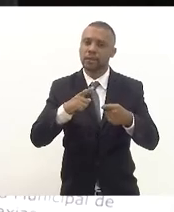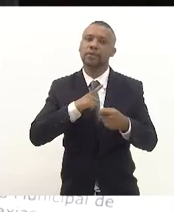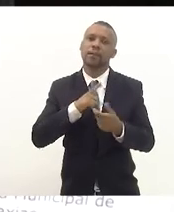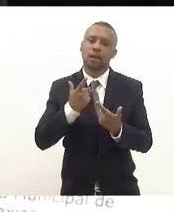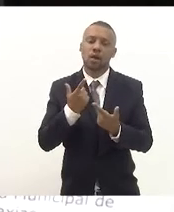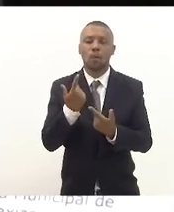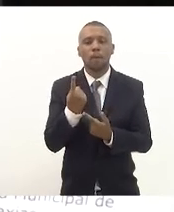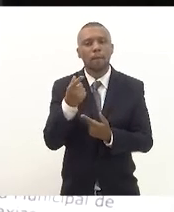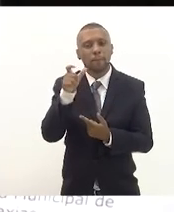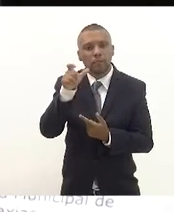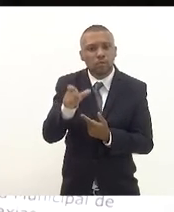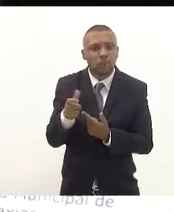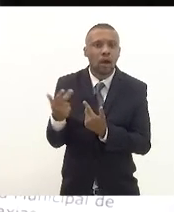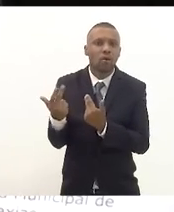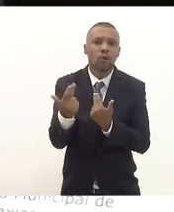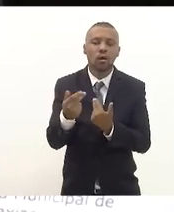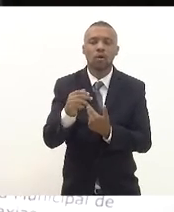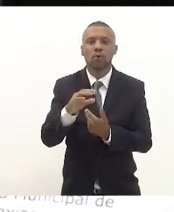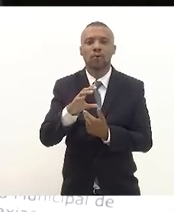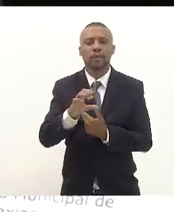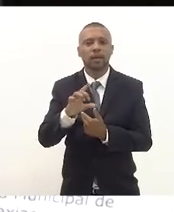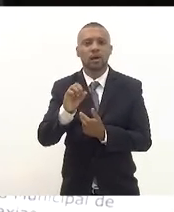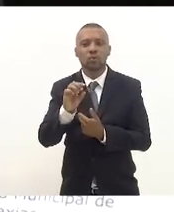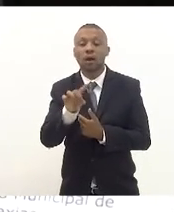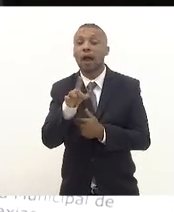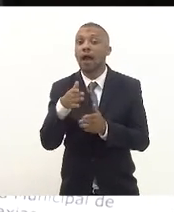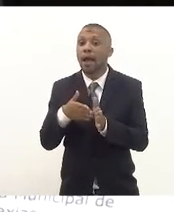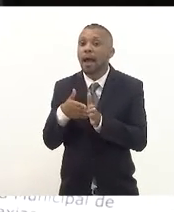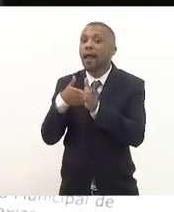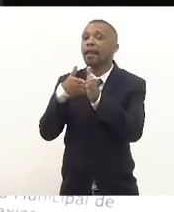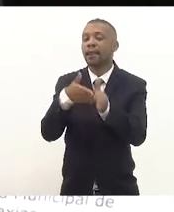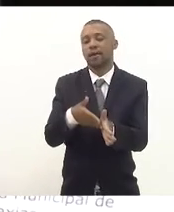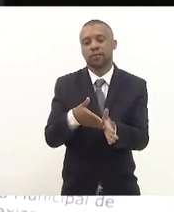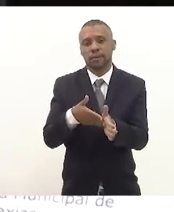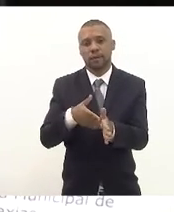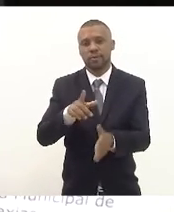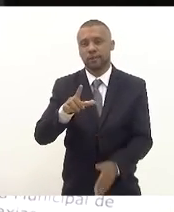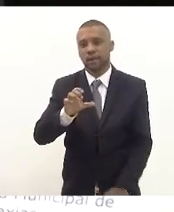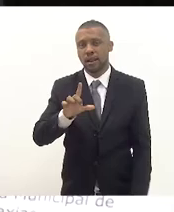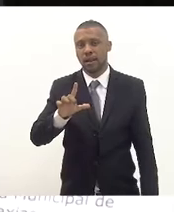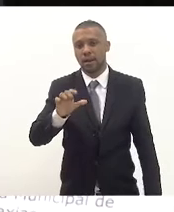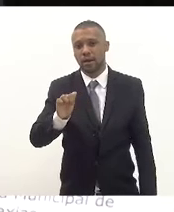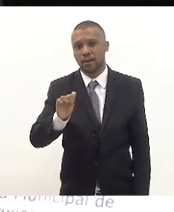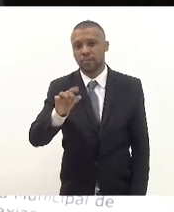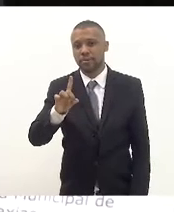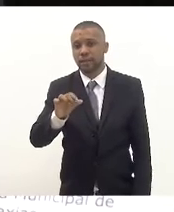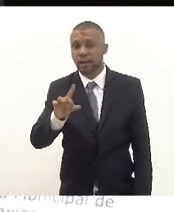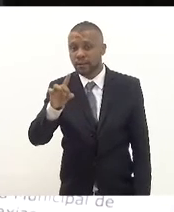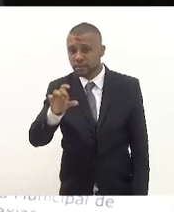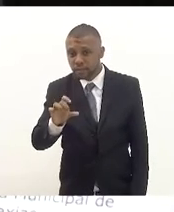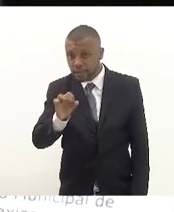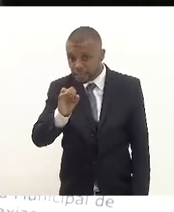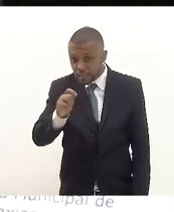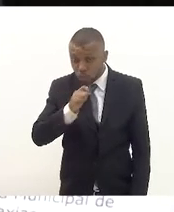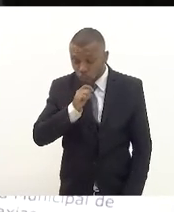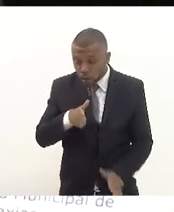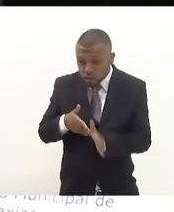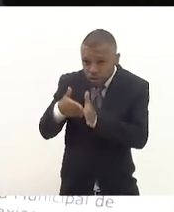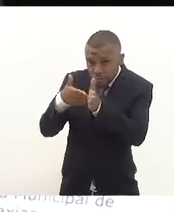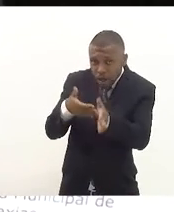pessoa igual certo do alvo é uma palavra simples lealdade sem legal dar não consegue não consegue governar